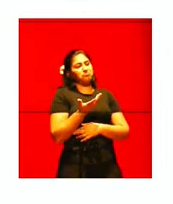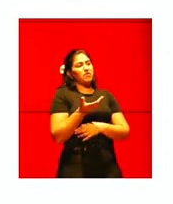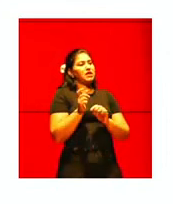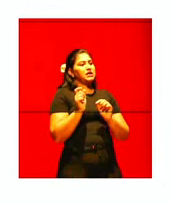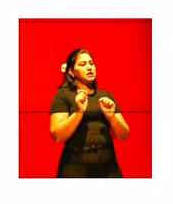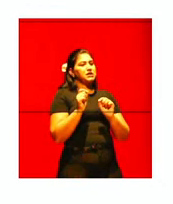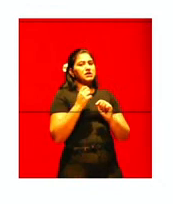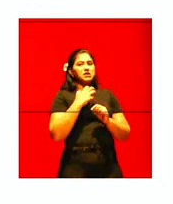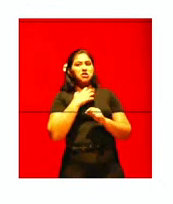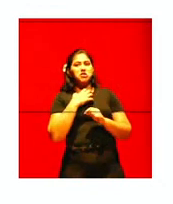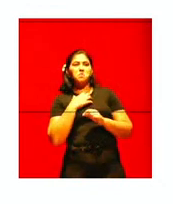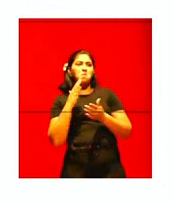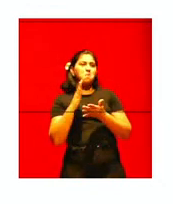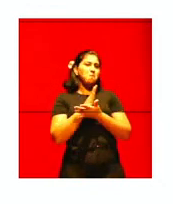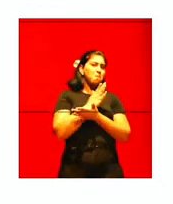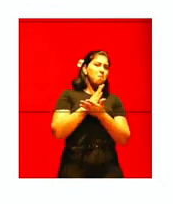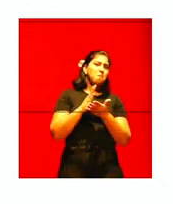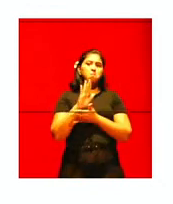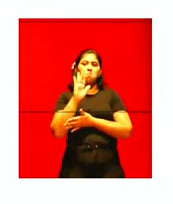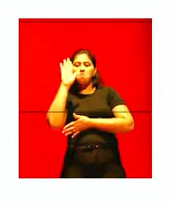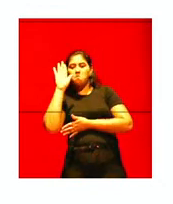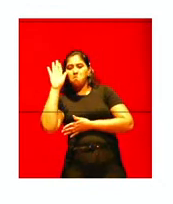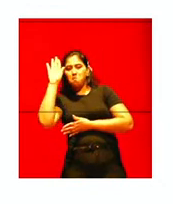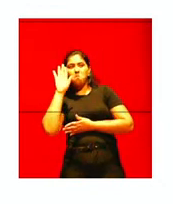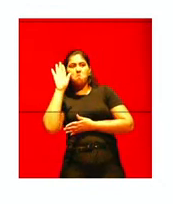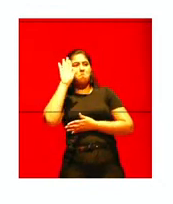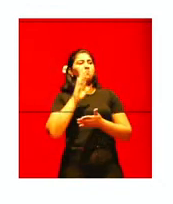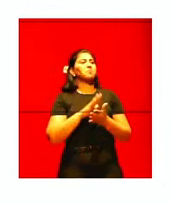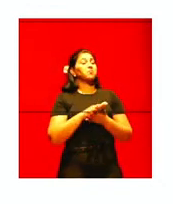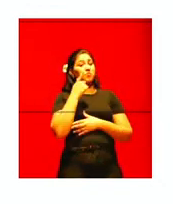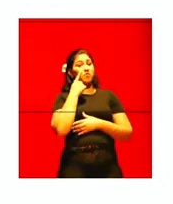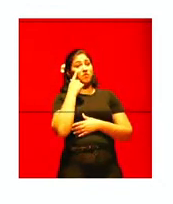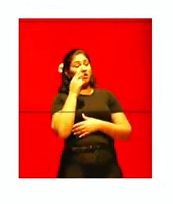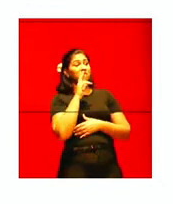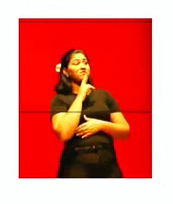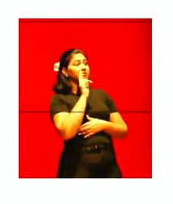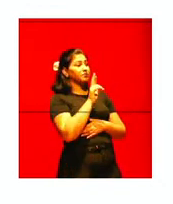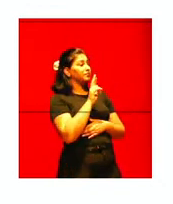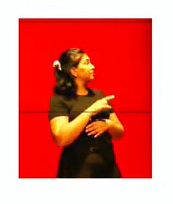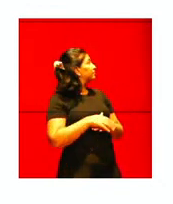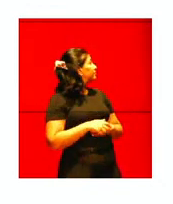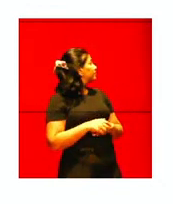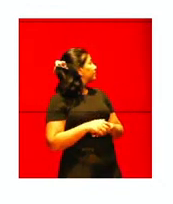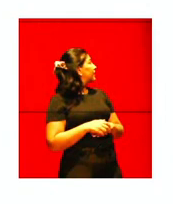Transigente? Inovador? Vamos à resposta?